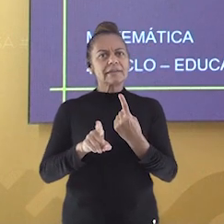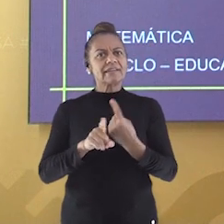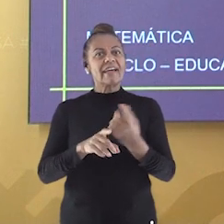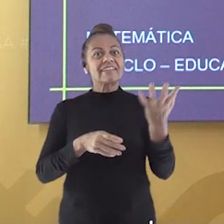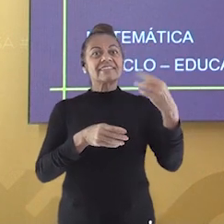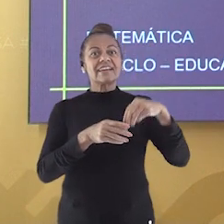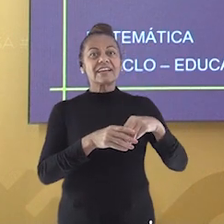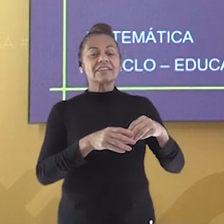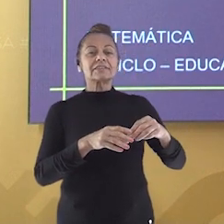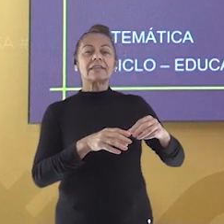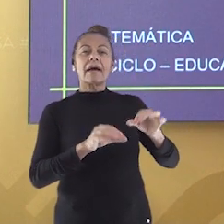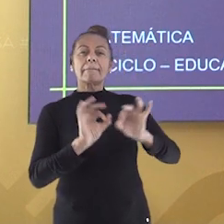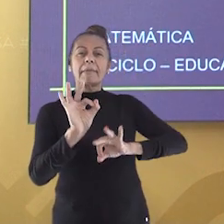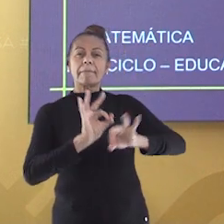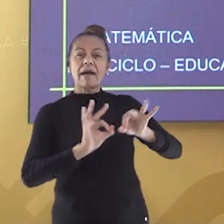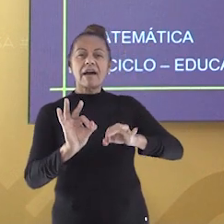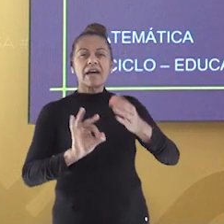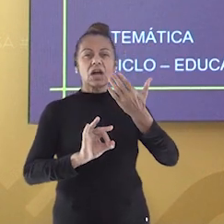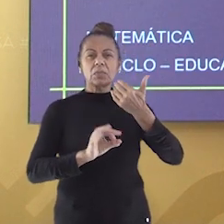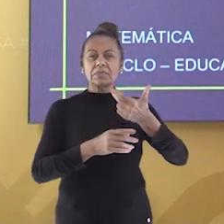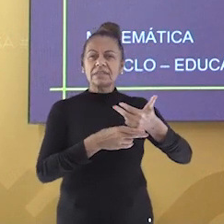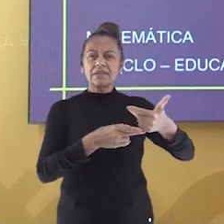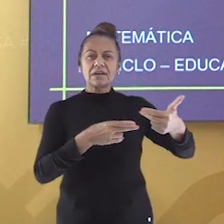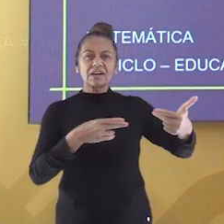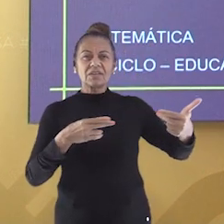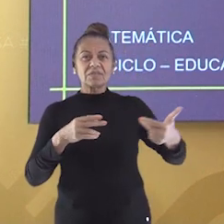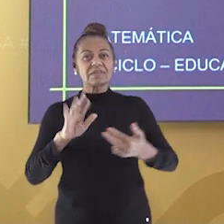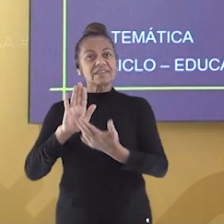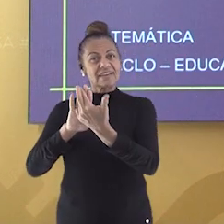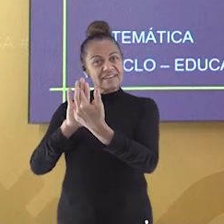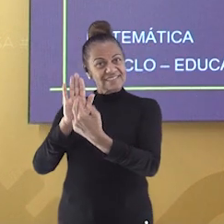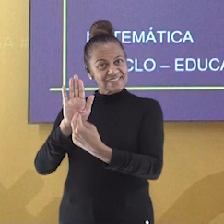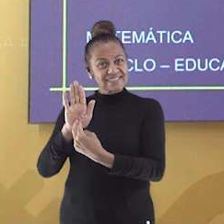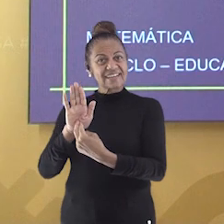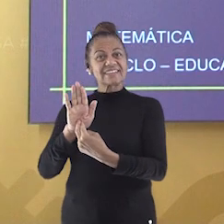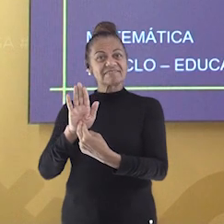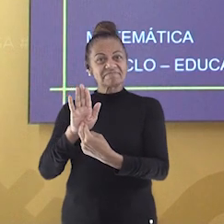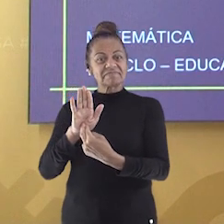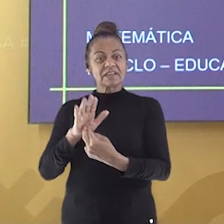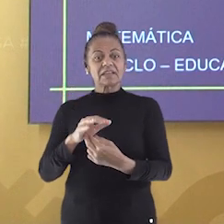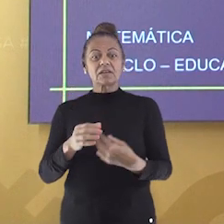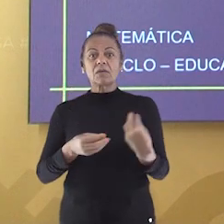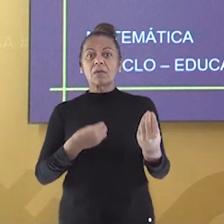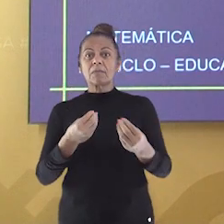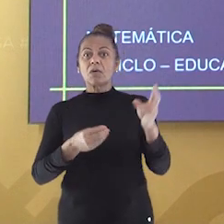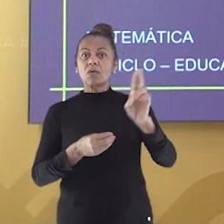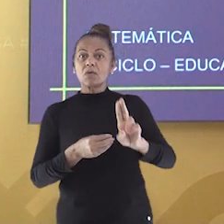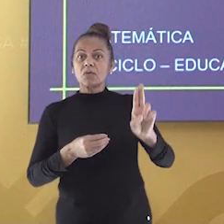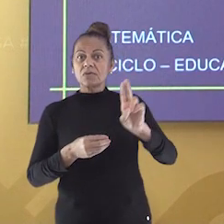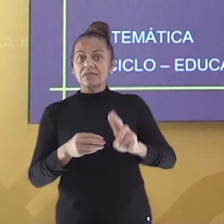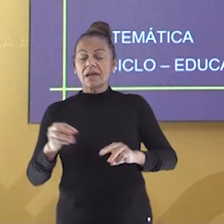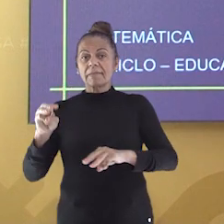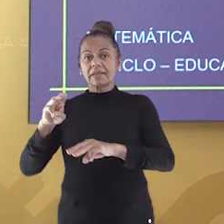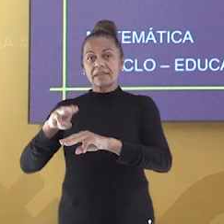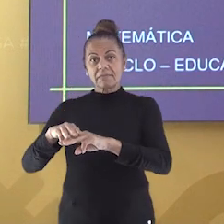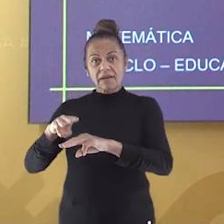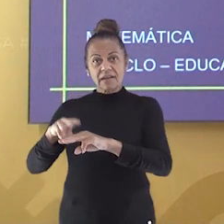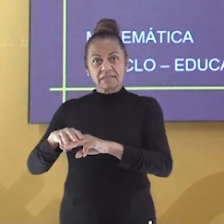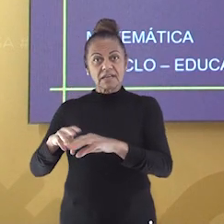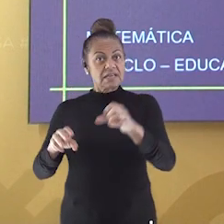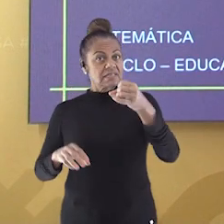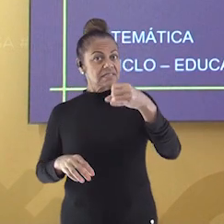receitas deliciosas que utilizamos a matemática para fazer. Se você quiser depois fazer em sua